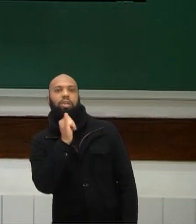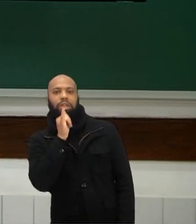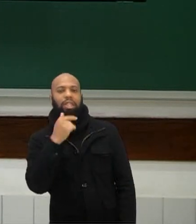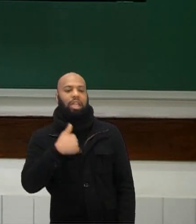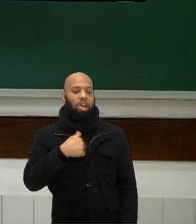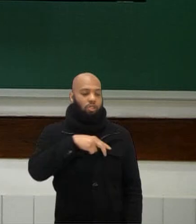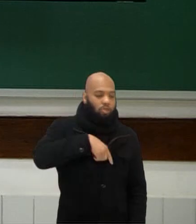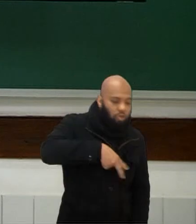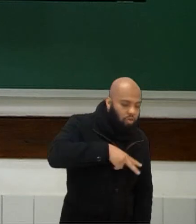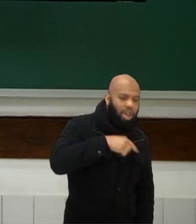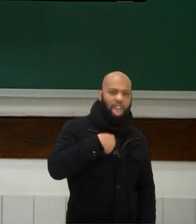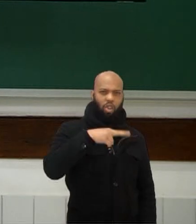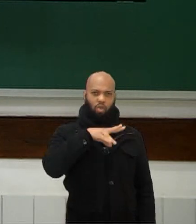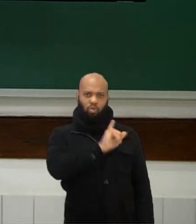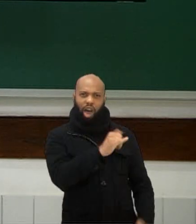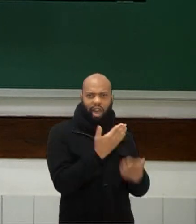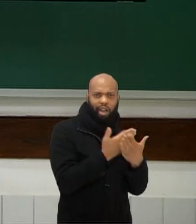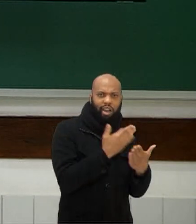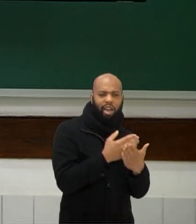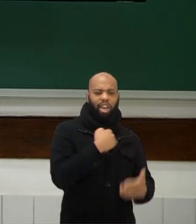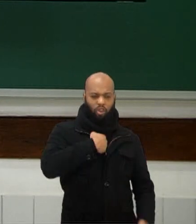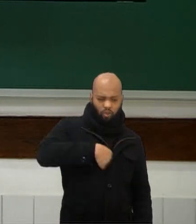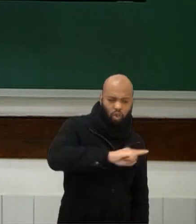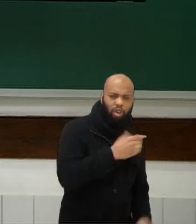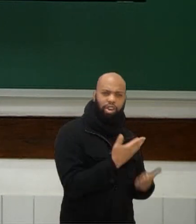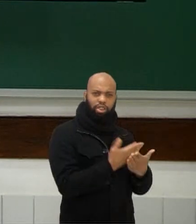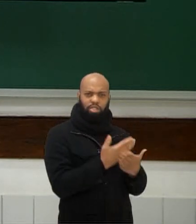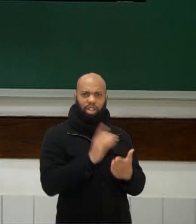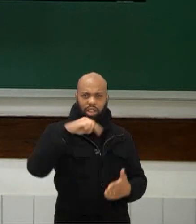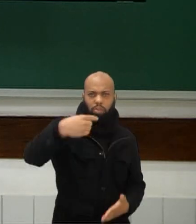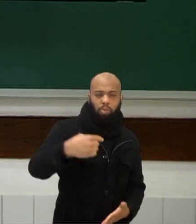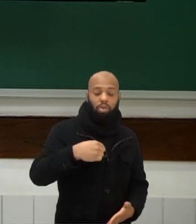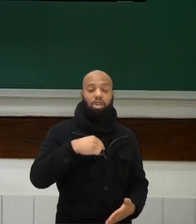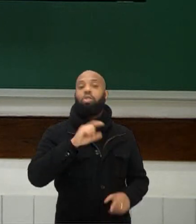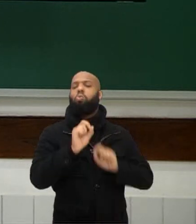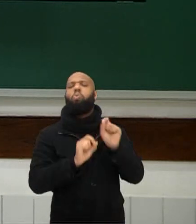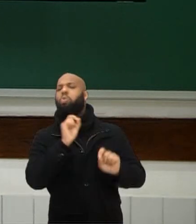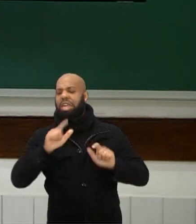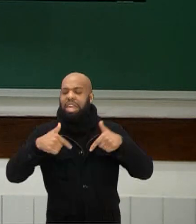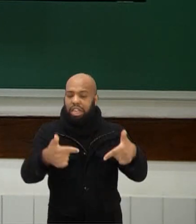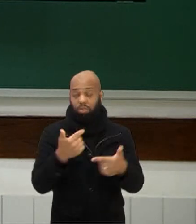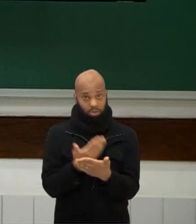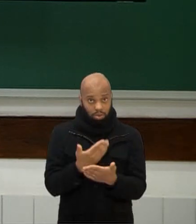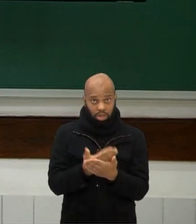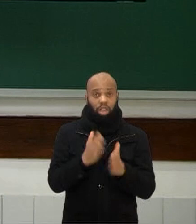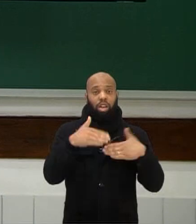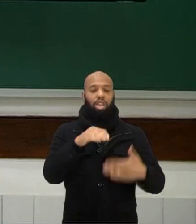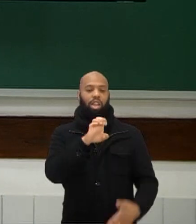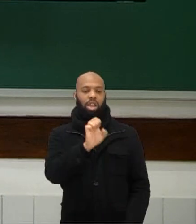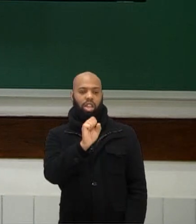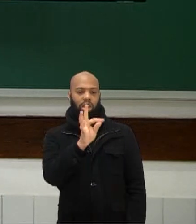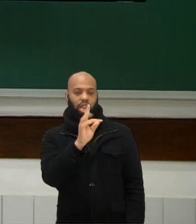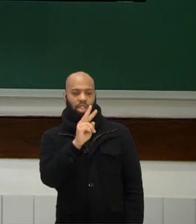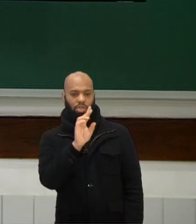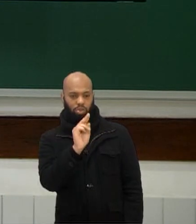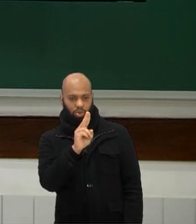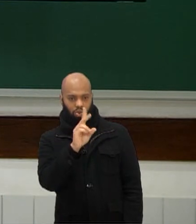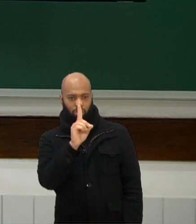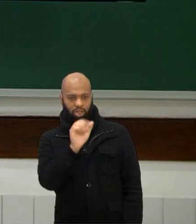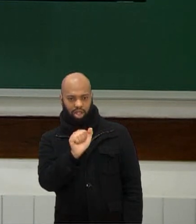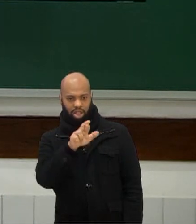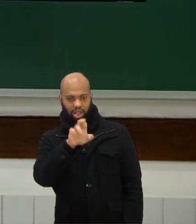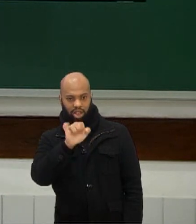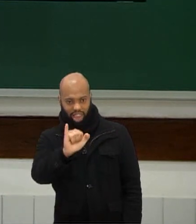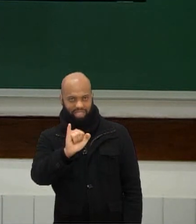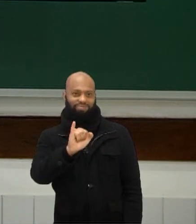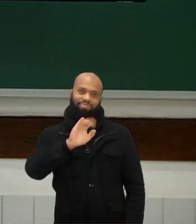vou estudar mais tarde. Qual é a ação que você vai fazer? O estudar. Então, estudarei mais tarde. E assim por